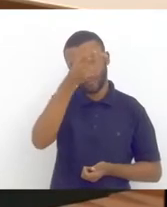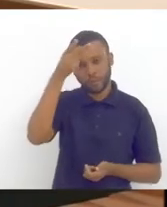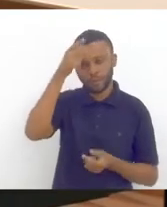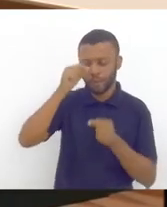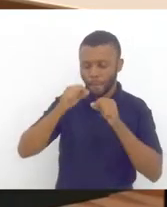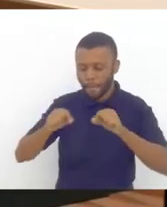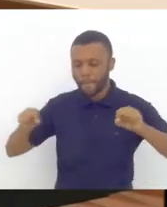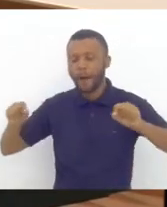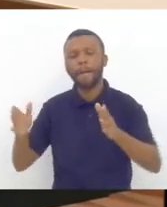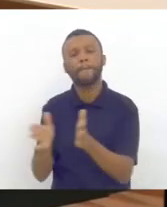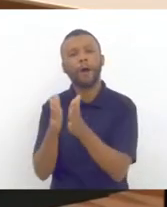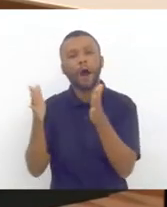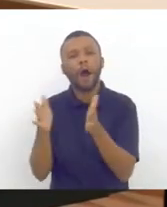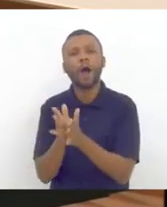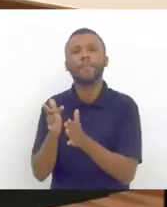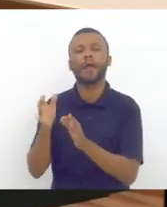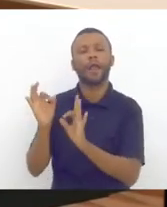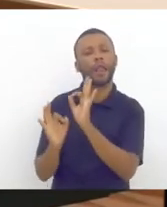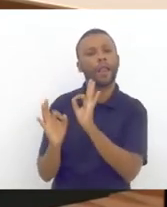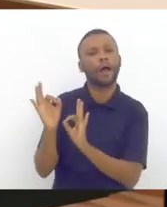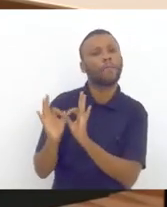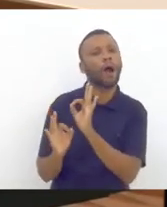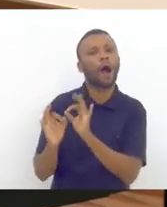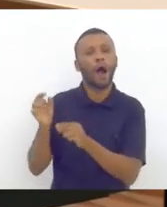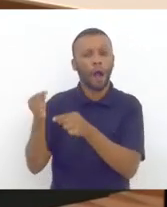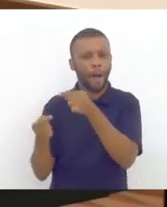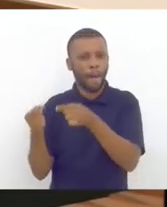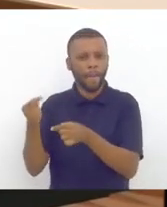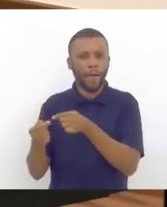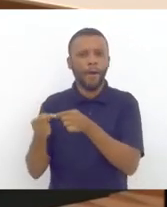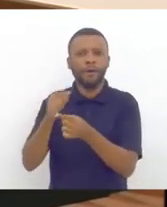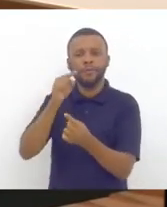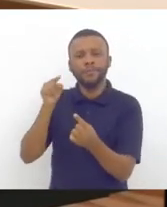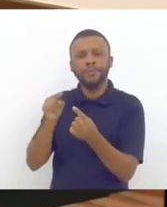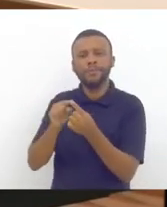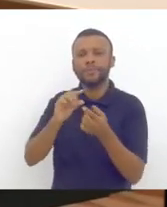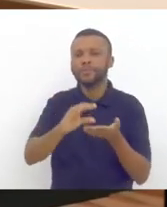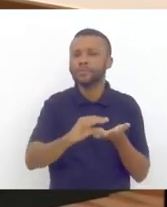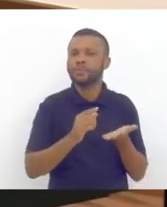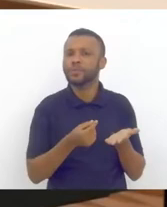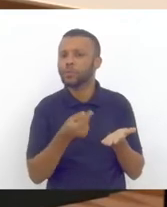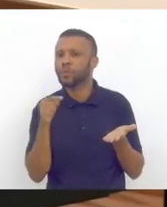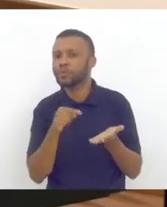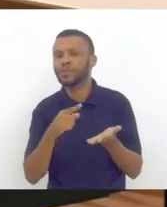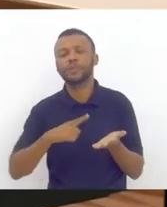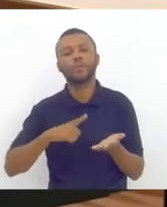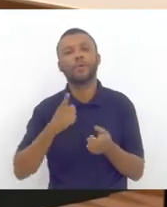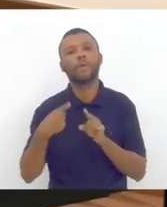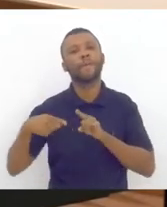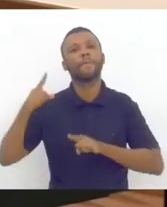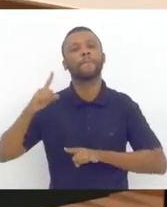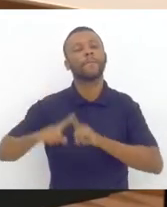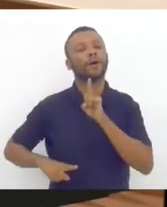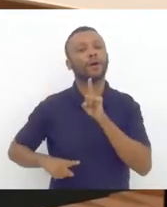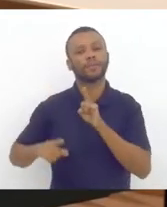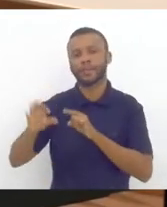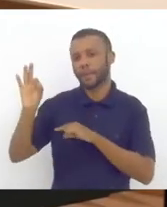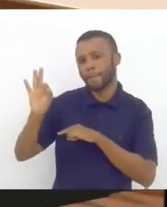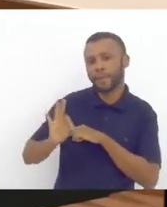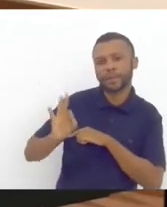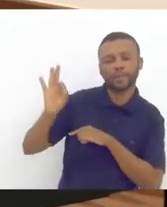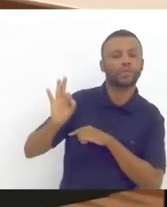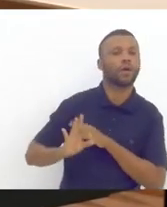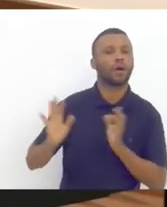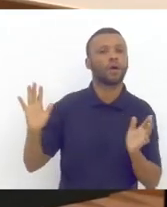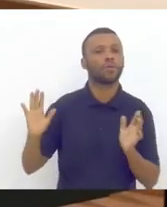eles movem as suas políticas na direção de onde vem o recurso. E, se nós temos um avanço desse percentual, com